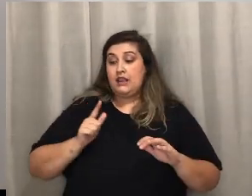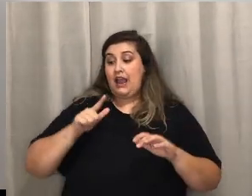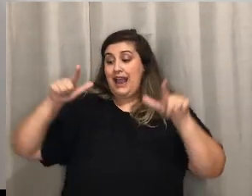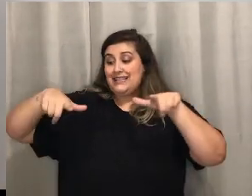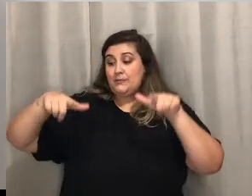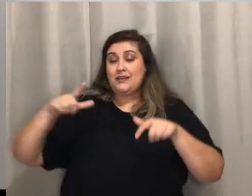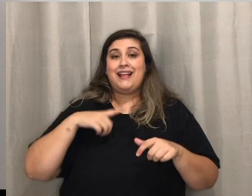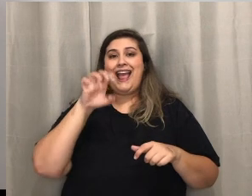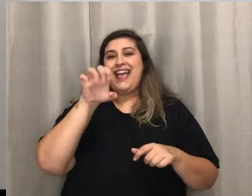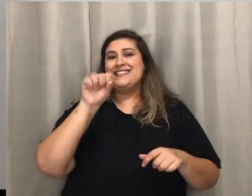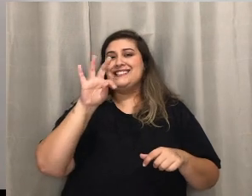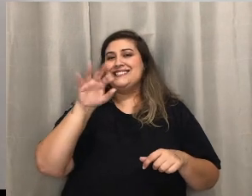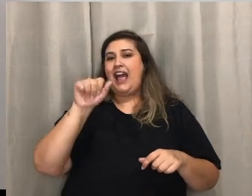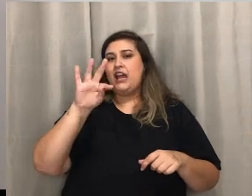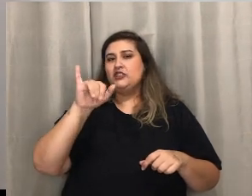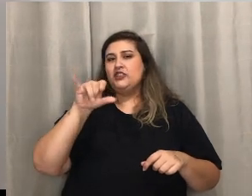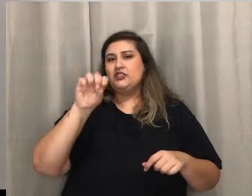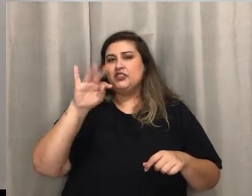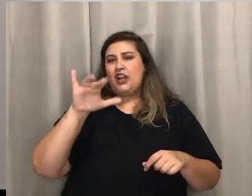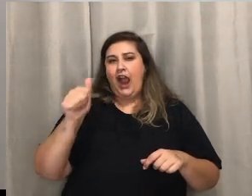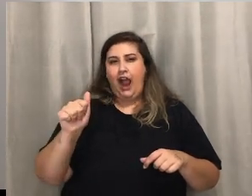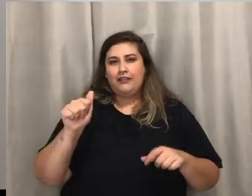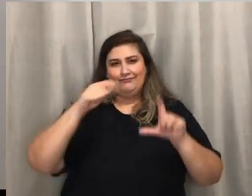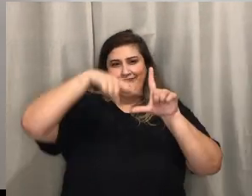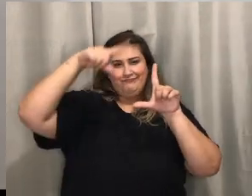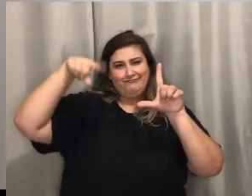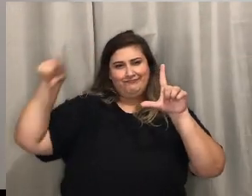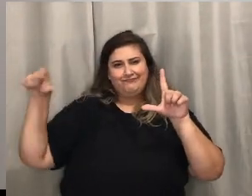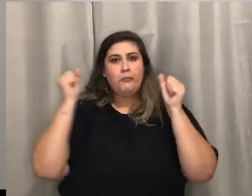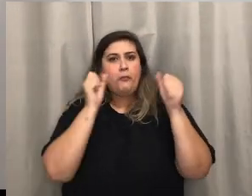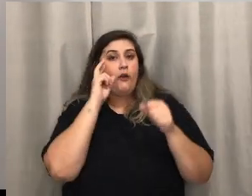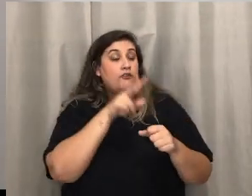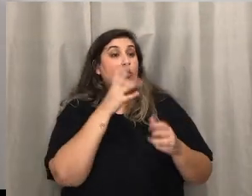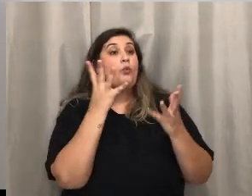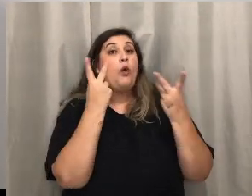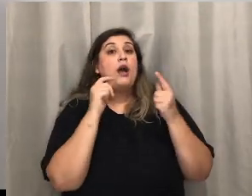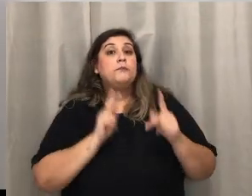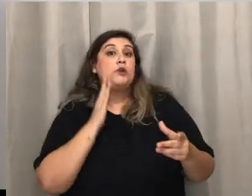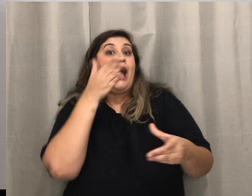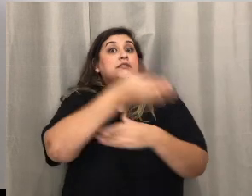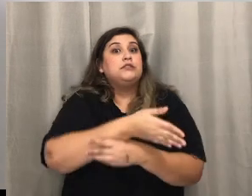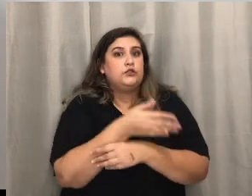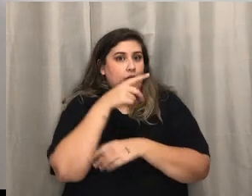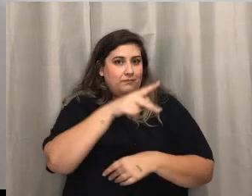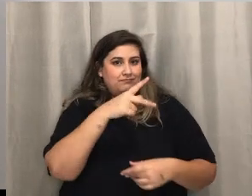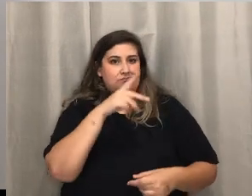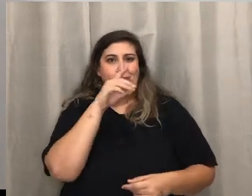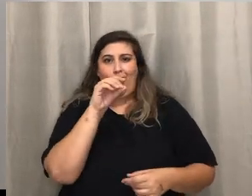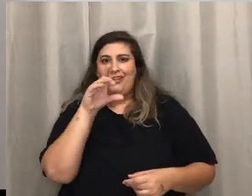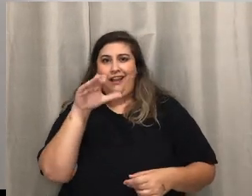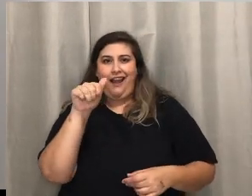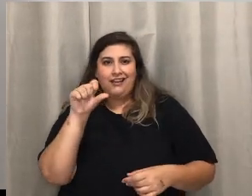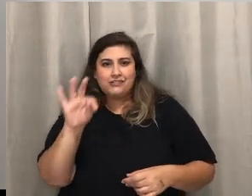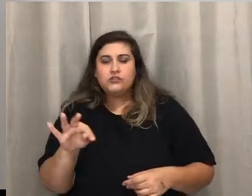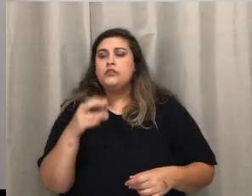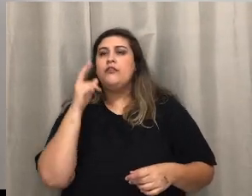chamado de estatística, ou seja, nós podemos visualizar quantos acessos teve o nosso podcast, nós